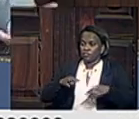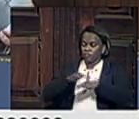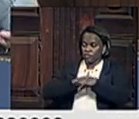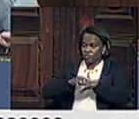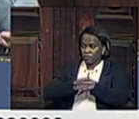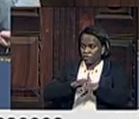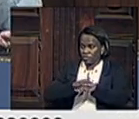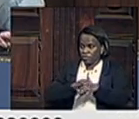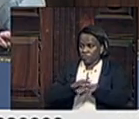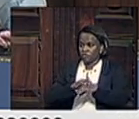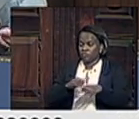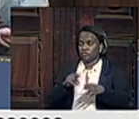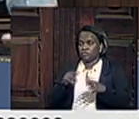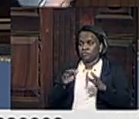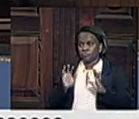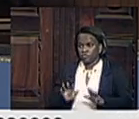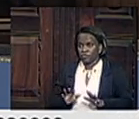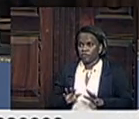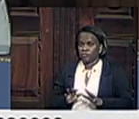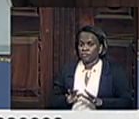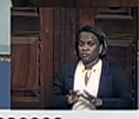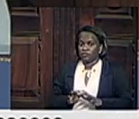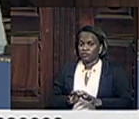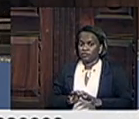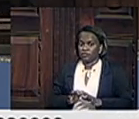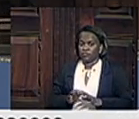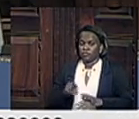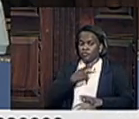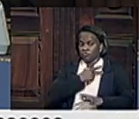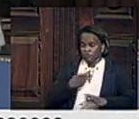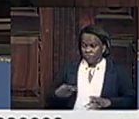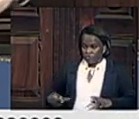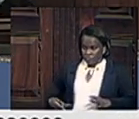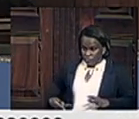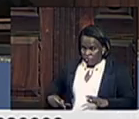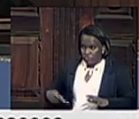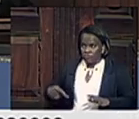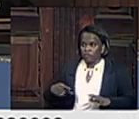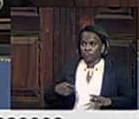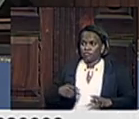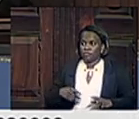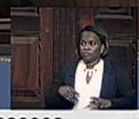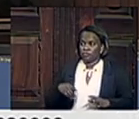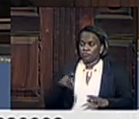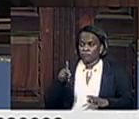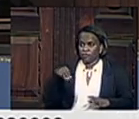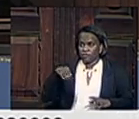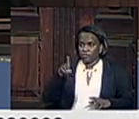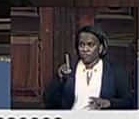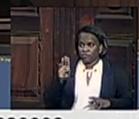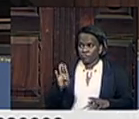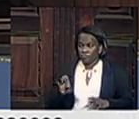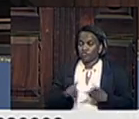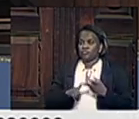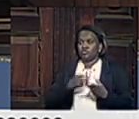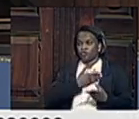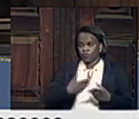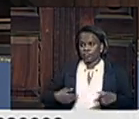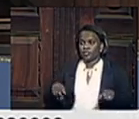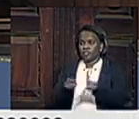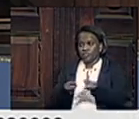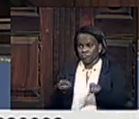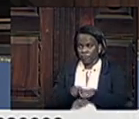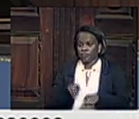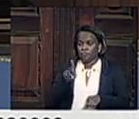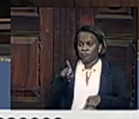concertada, apesar do presidente ser do PMDB e o governador também